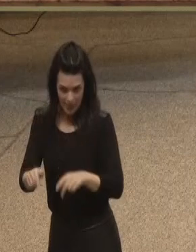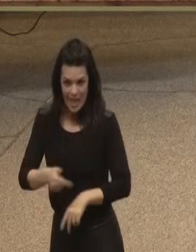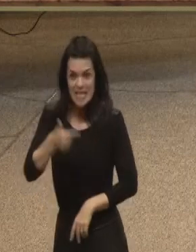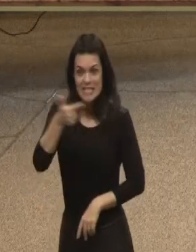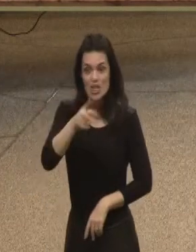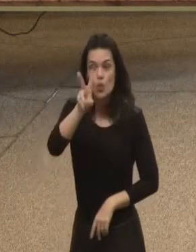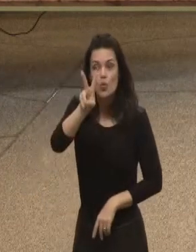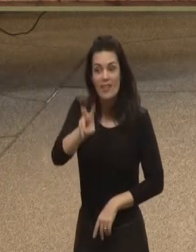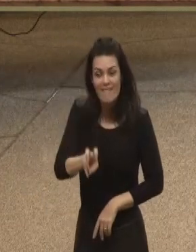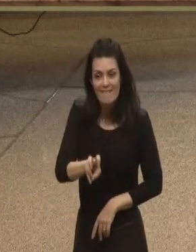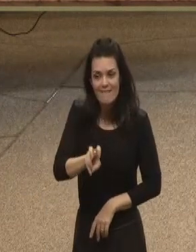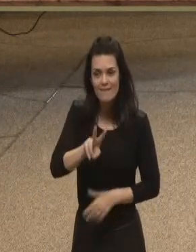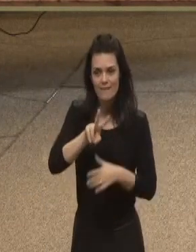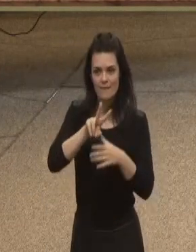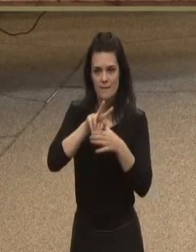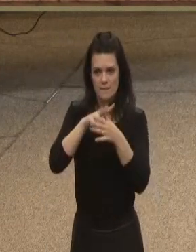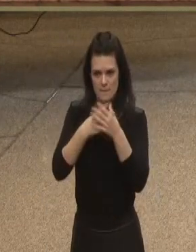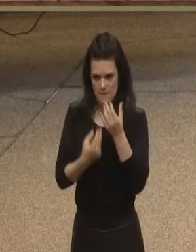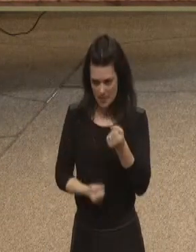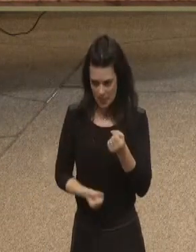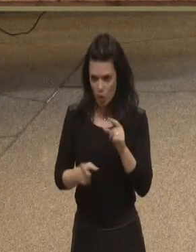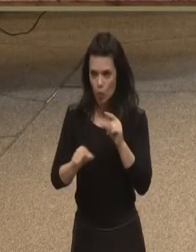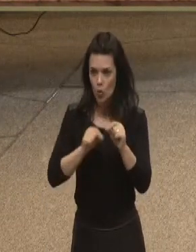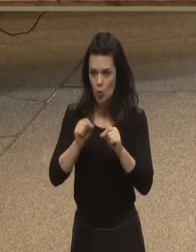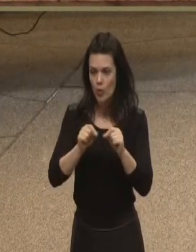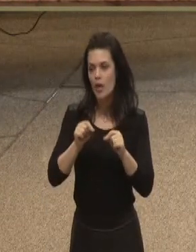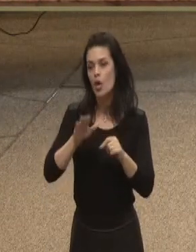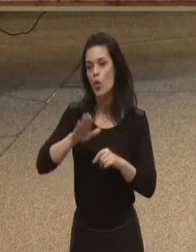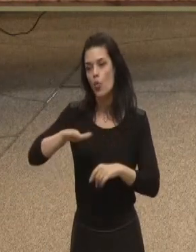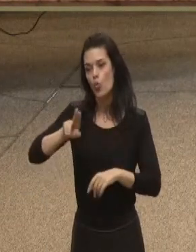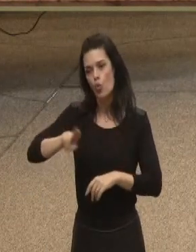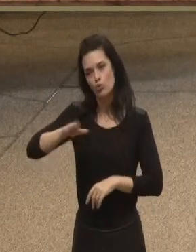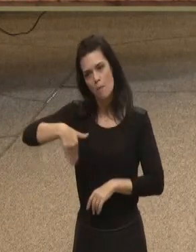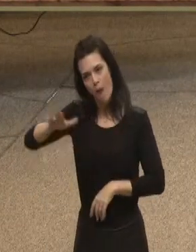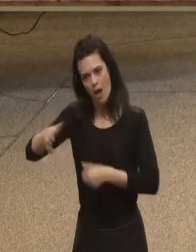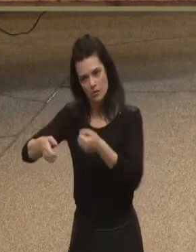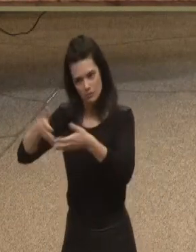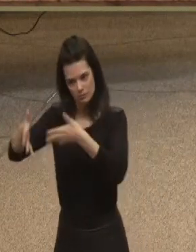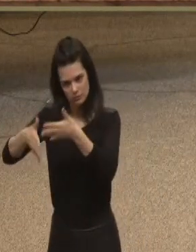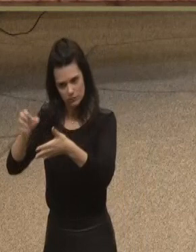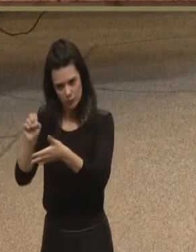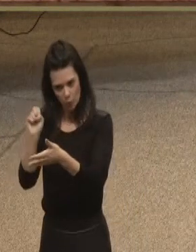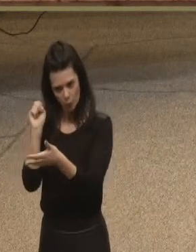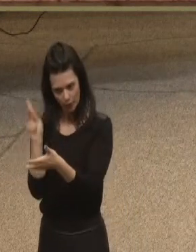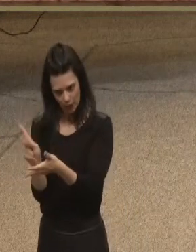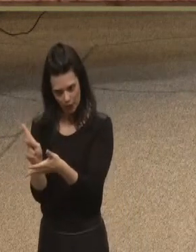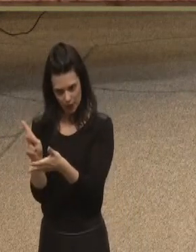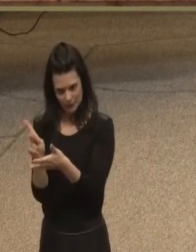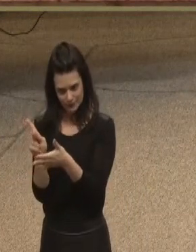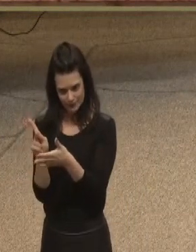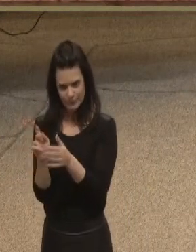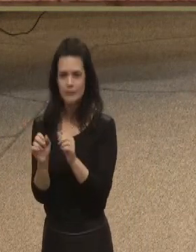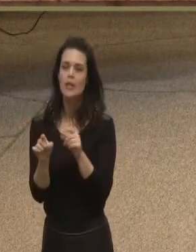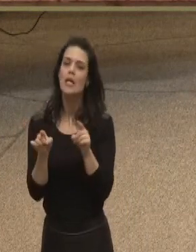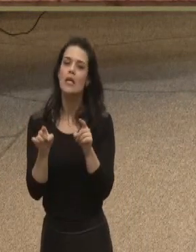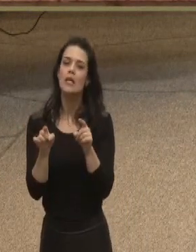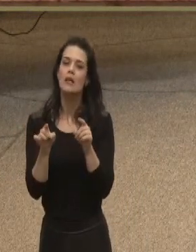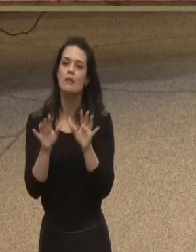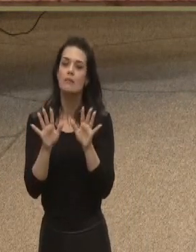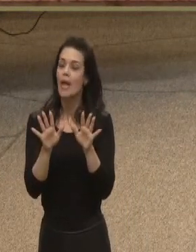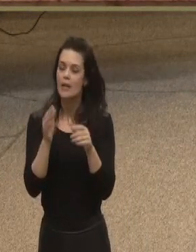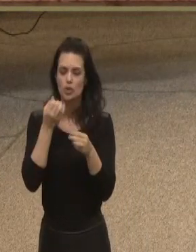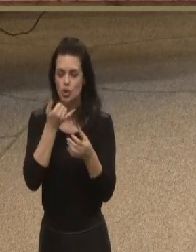forma bilíngue, com a língua dos sinais e cantando. E na última vez,